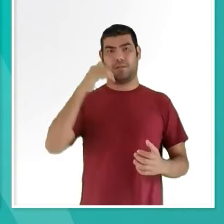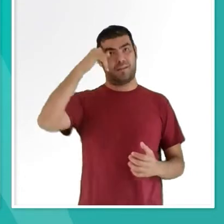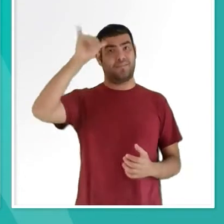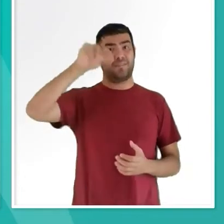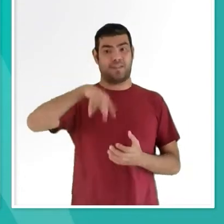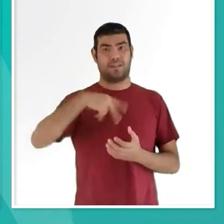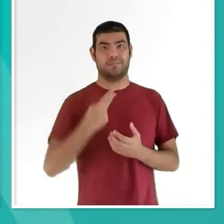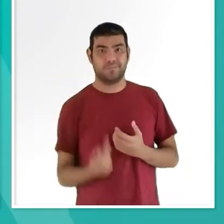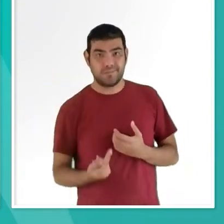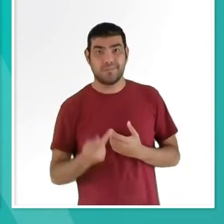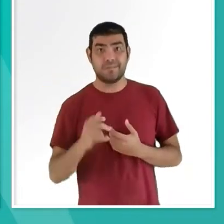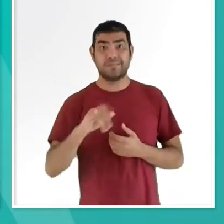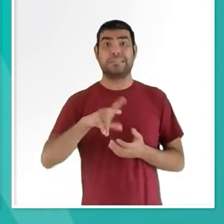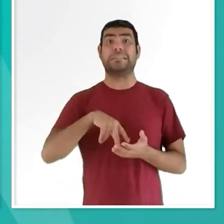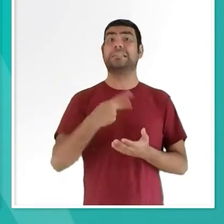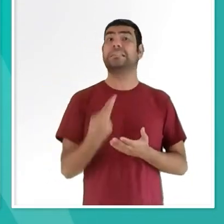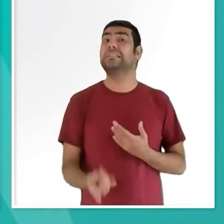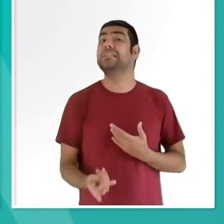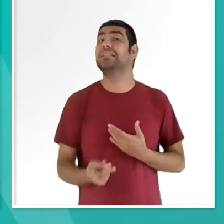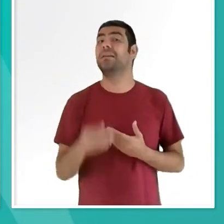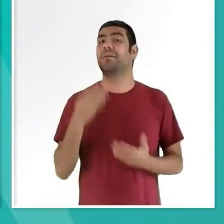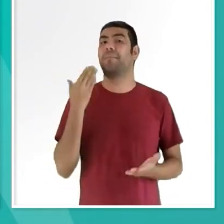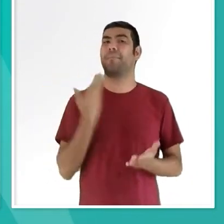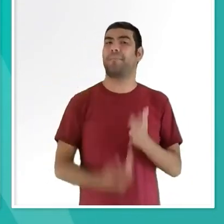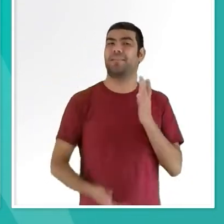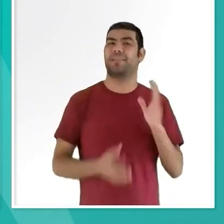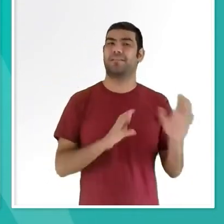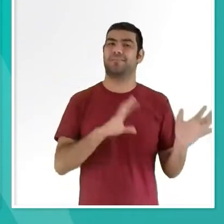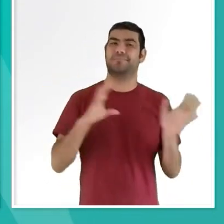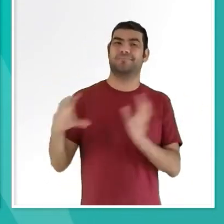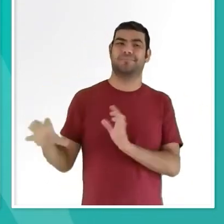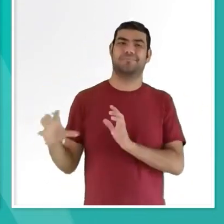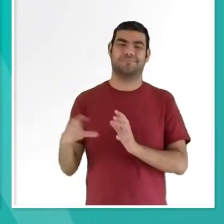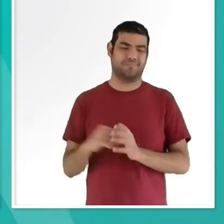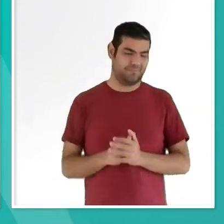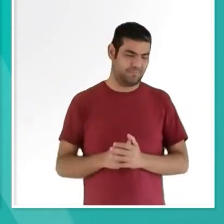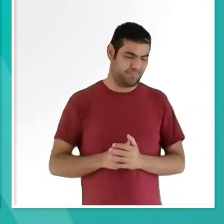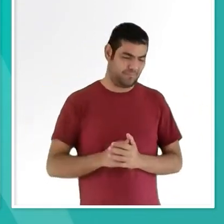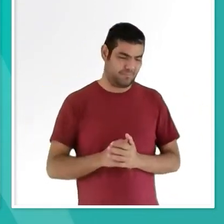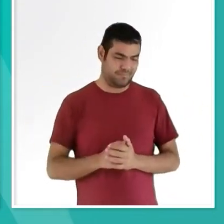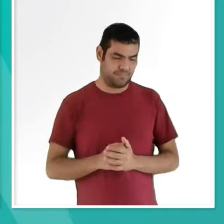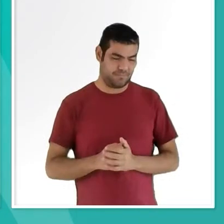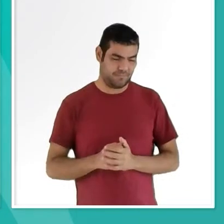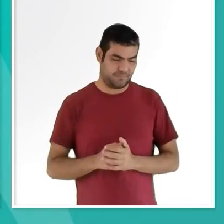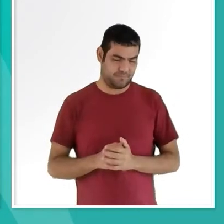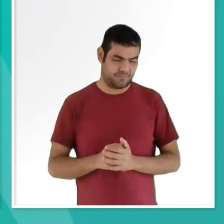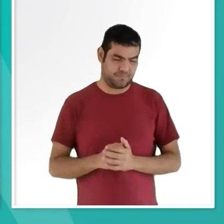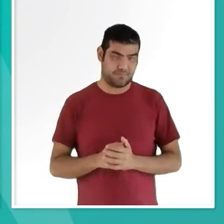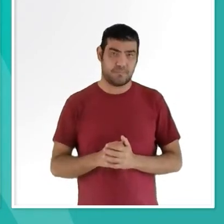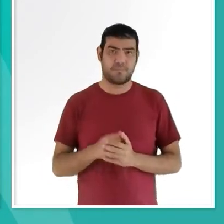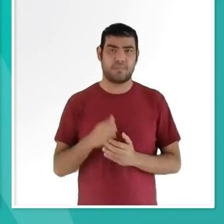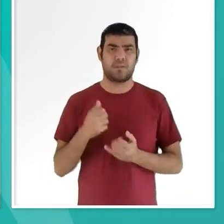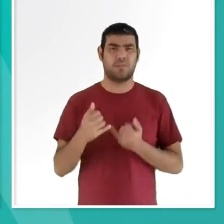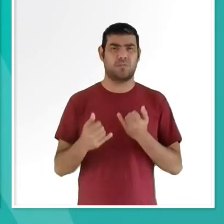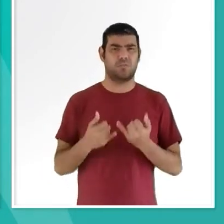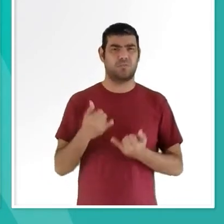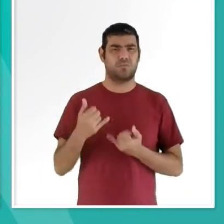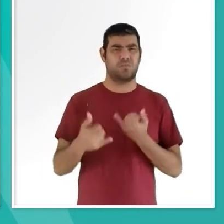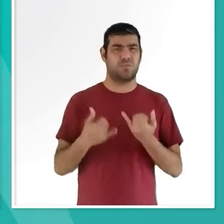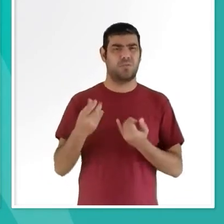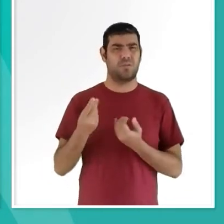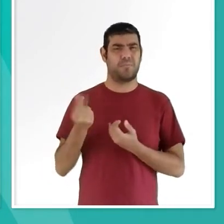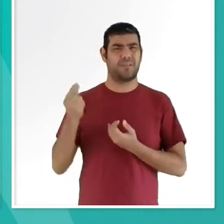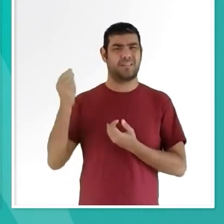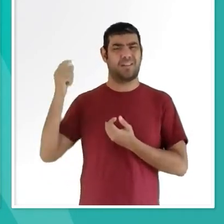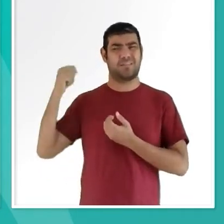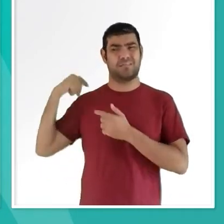cair no chão, perdia, passava a vez, né? E isso era uma espécie de jogo passado de geração em geração. Então